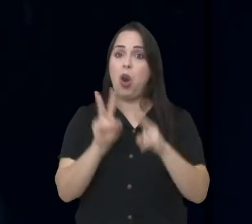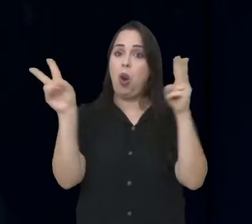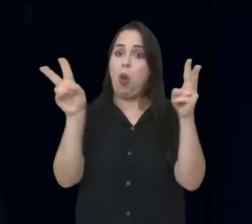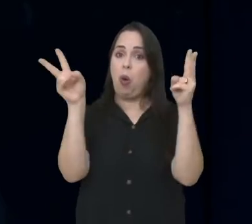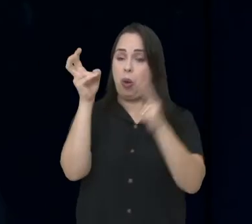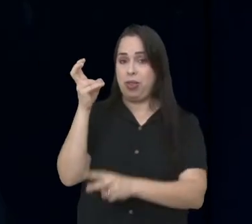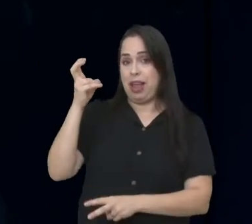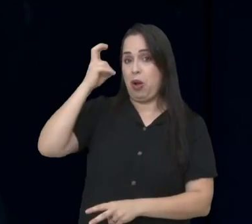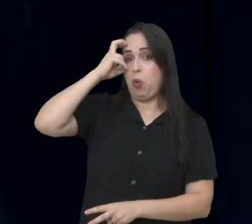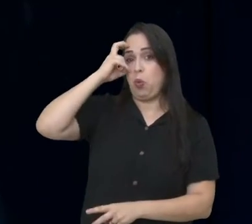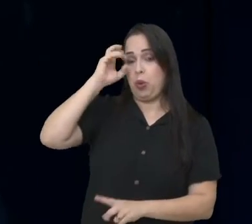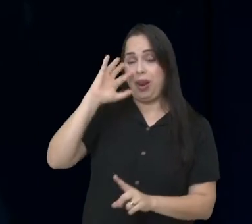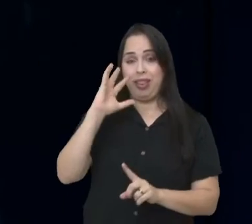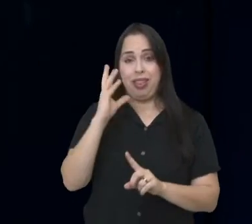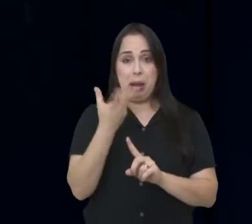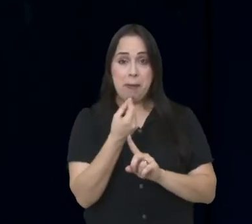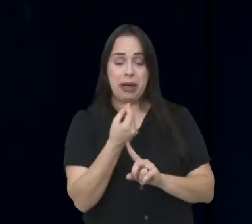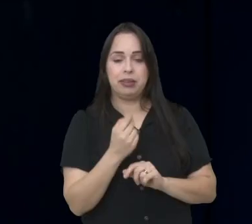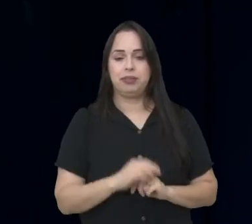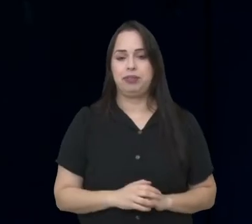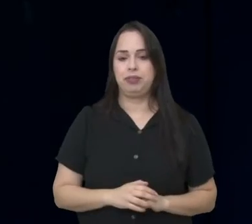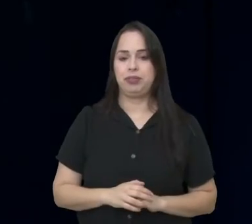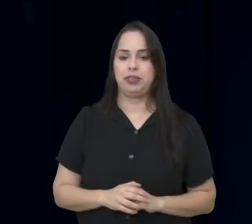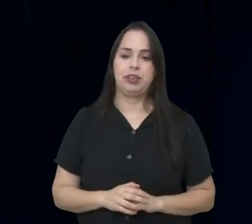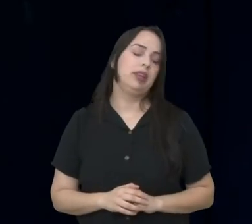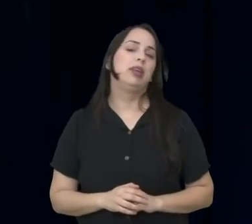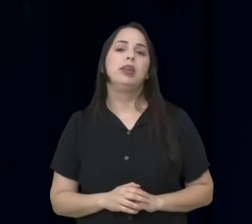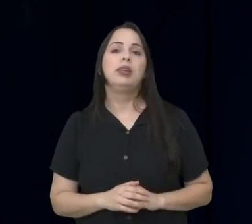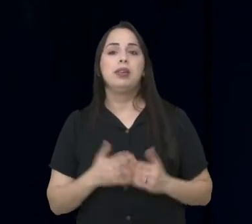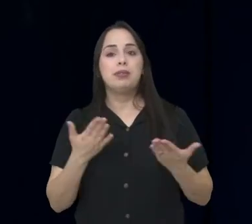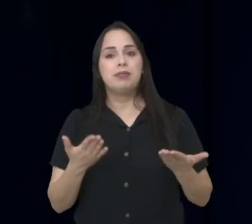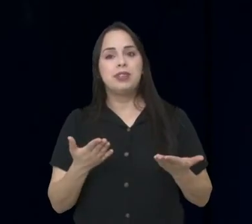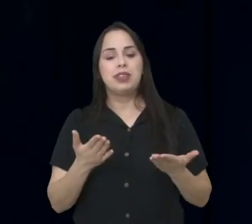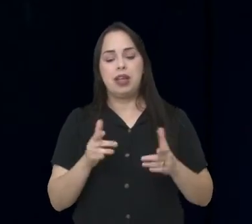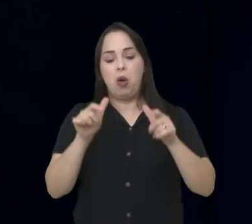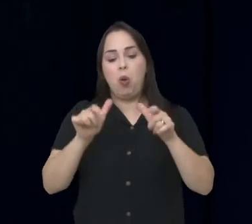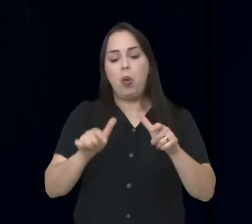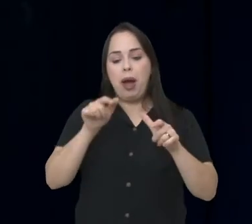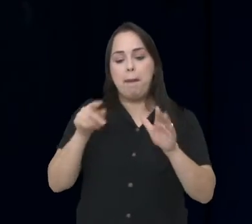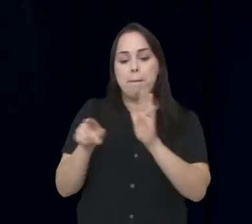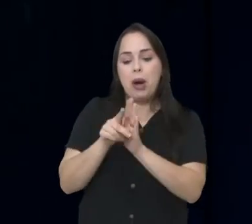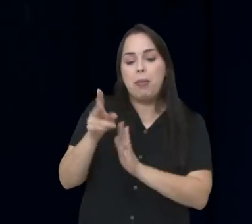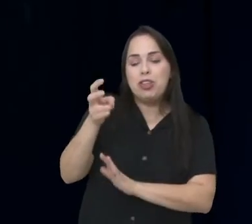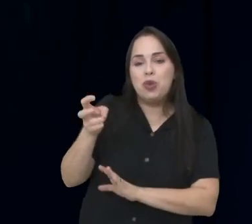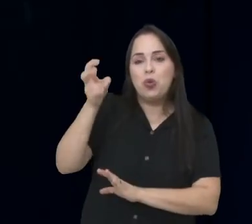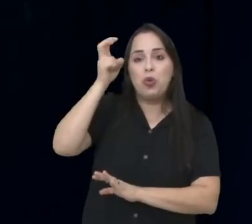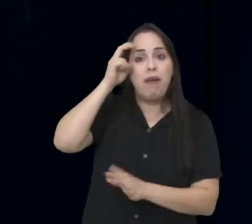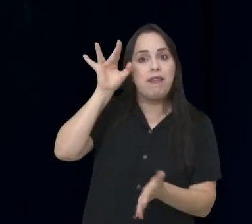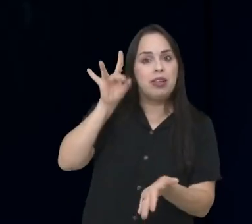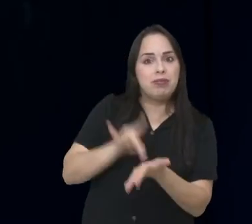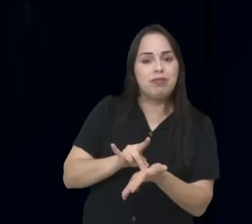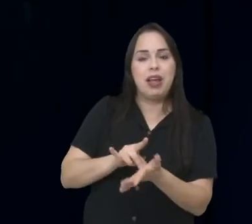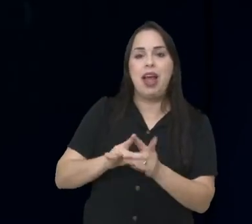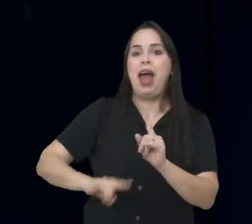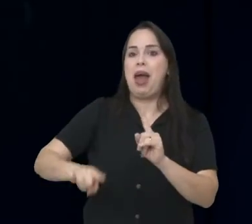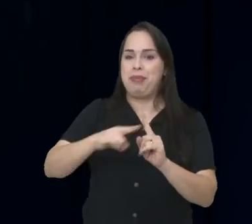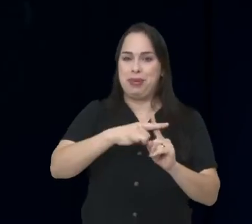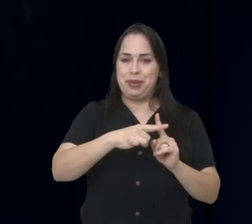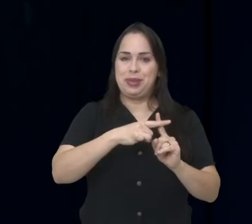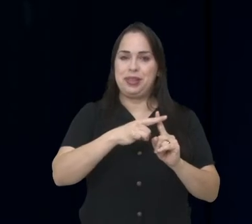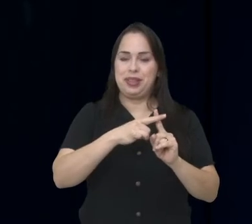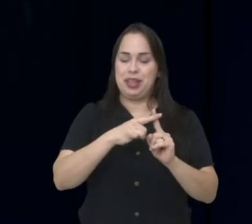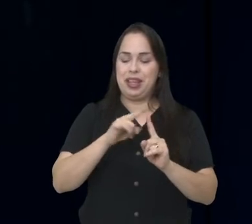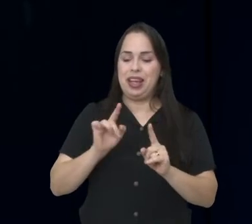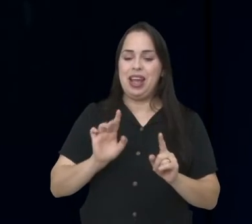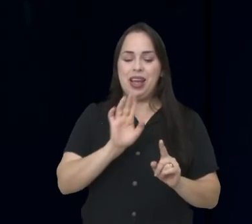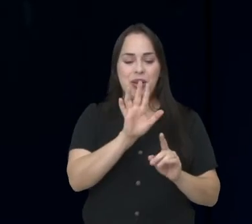que na real, assim, você ter um ponto de cultura verdadeiro é sempre positivo, né? A cultura, a